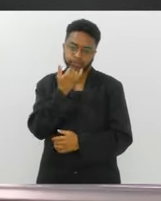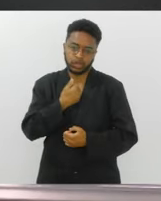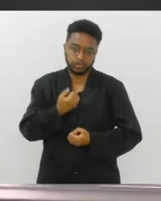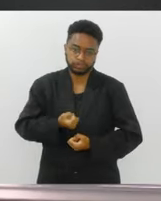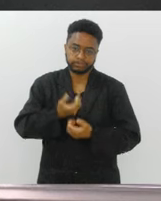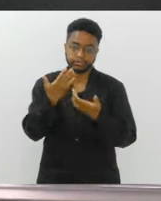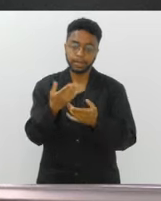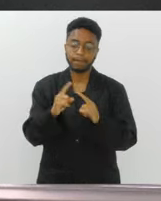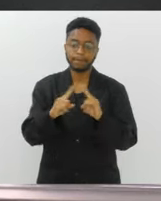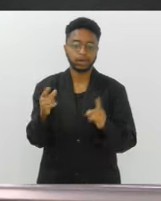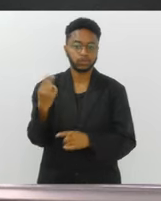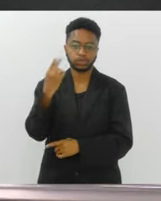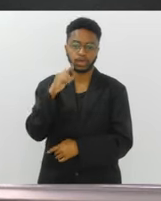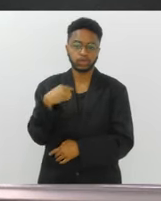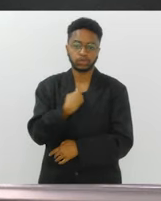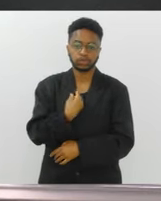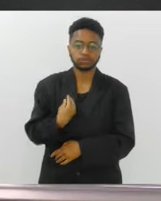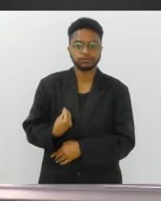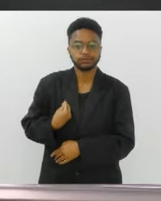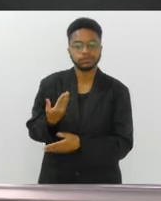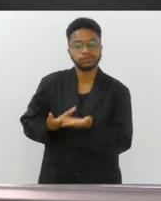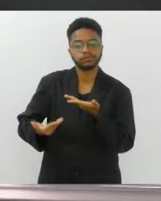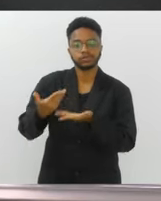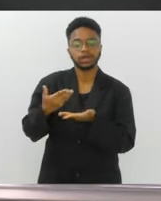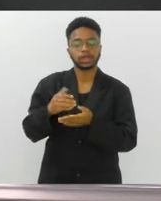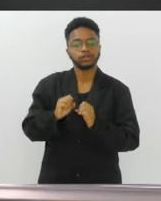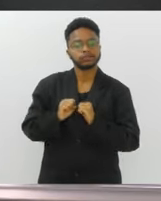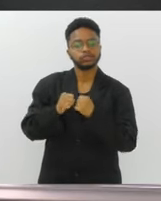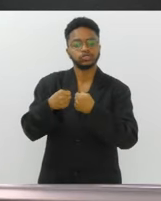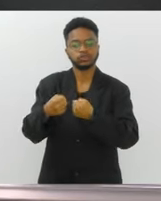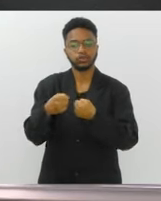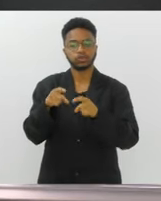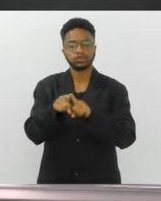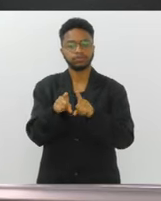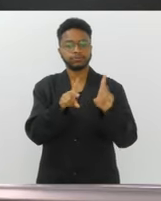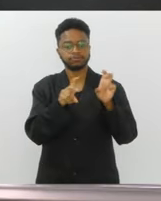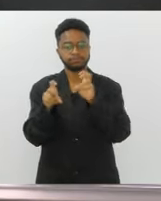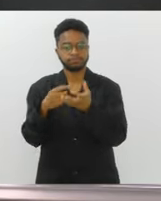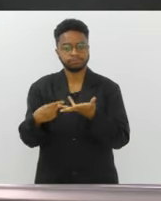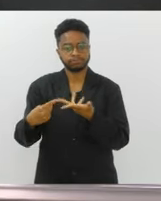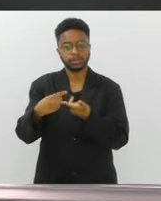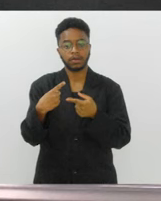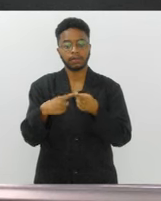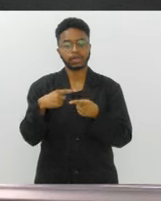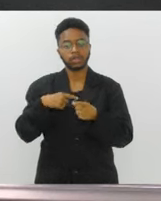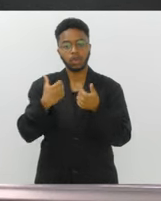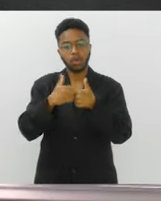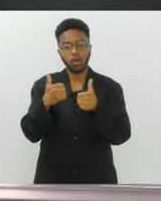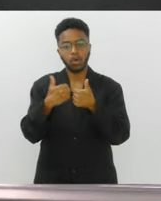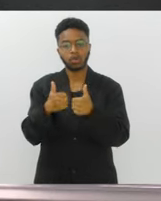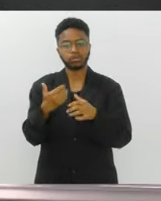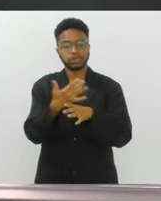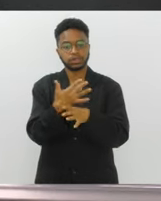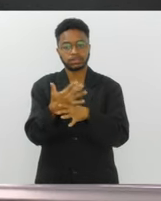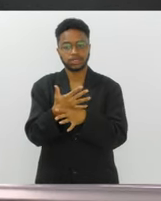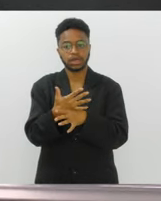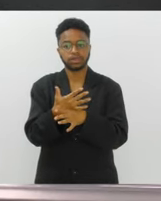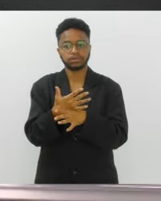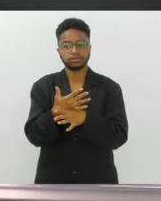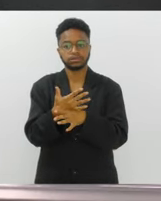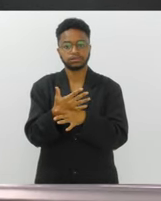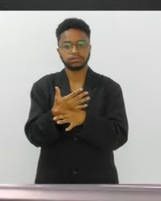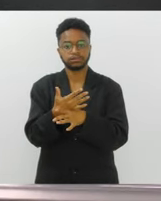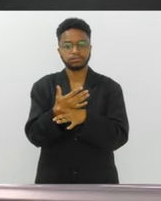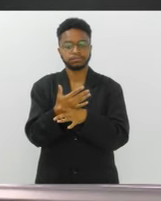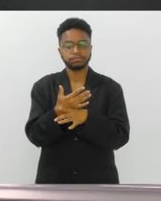desabafo, com todo esse esforço, com toda essa celeuma e ônibus municipais circulando ao redor do